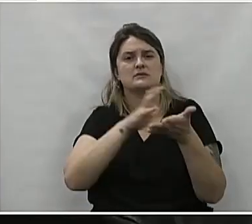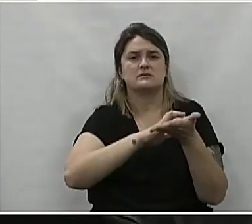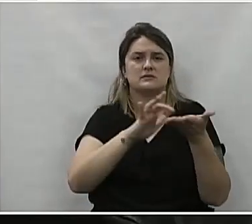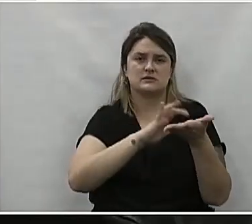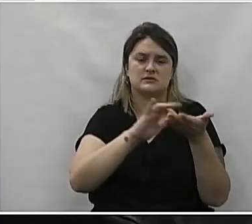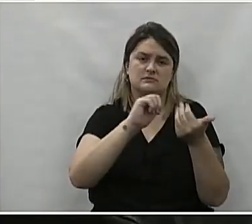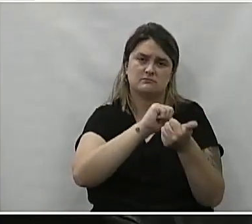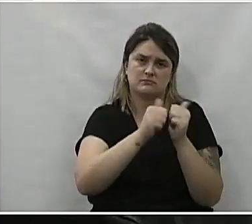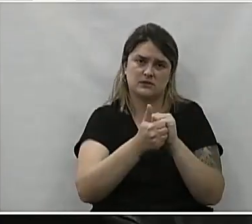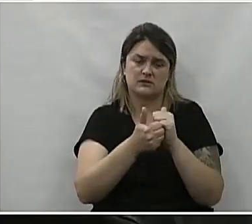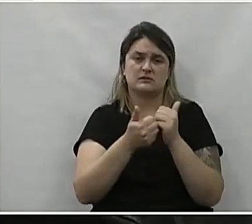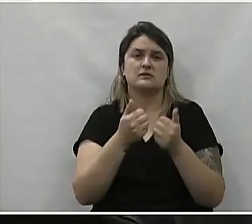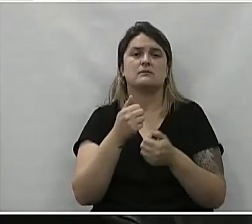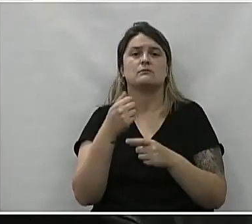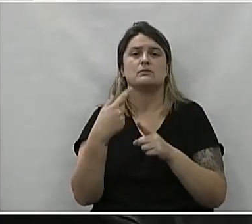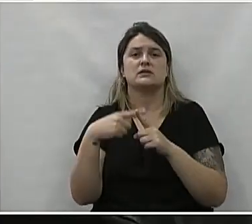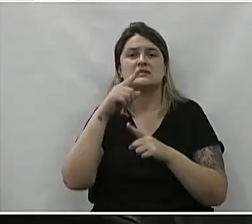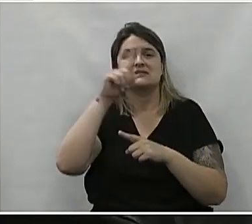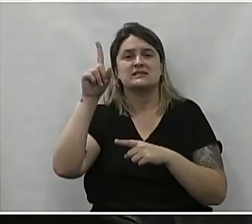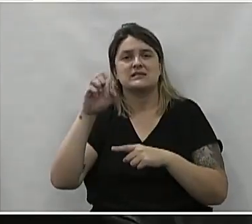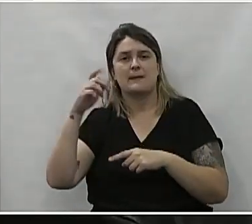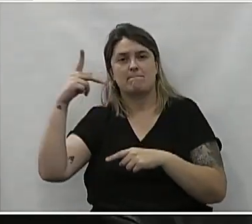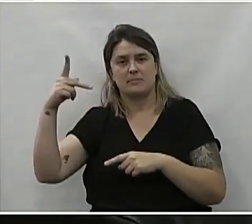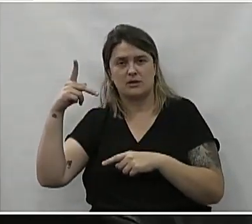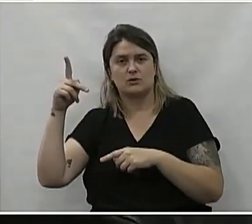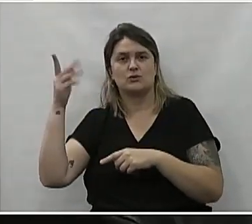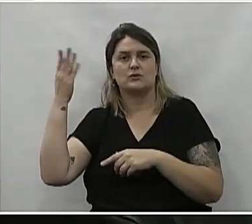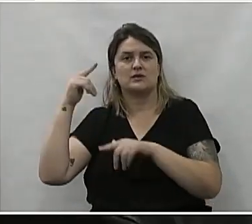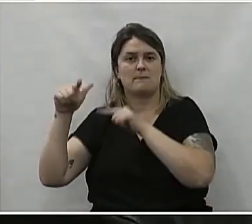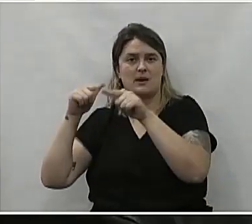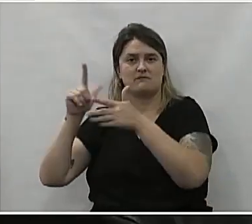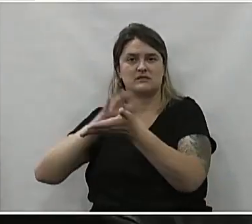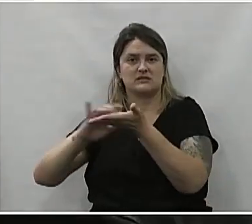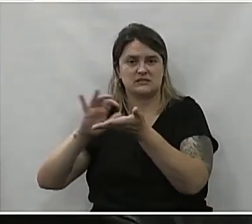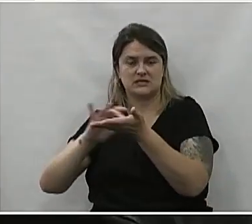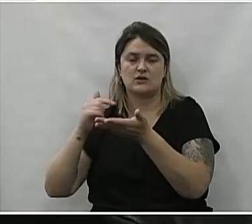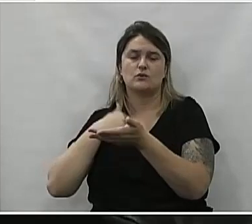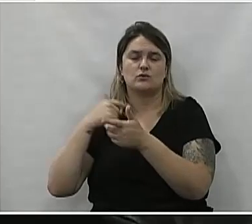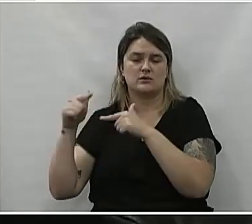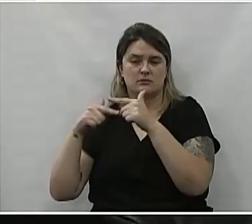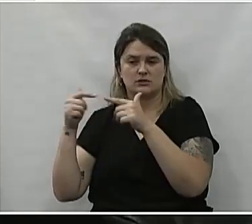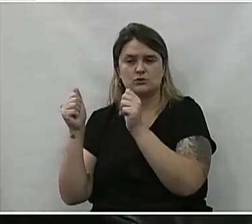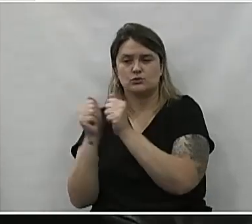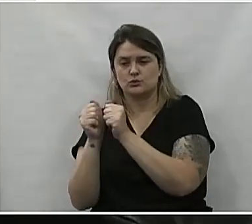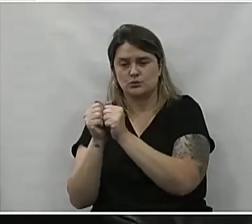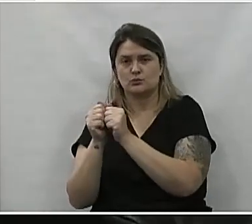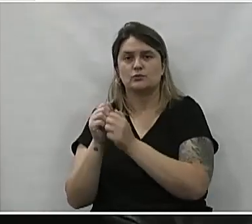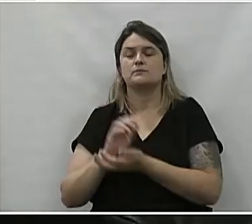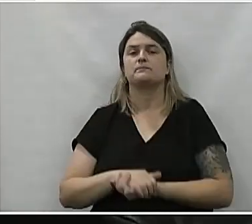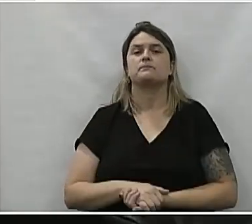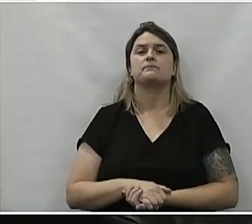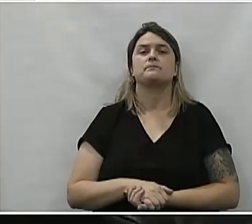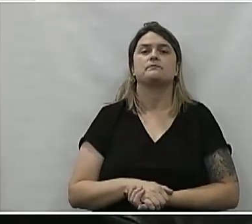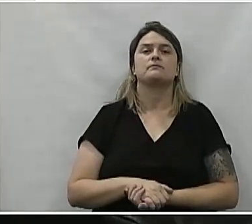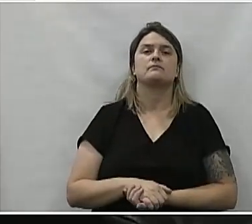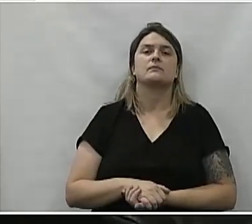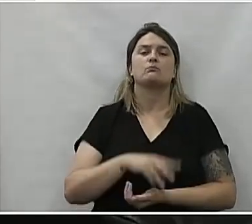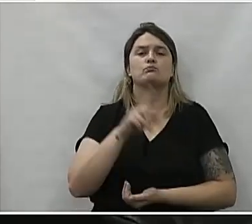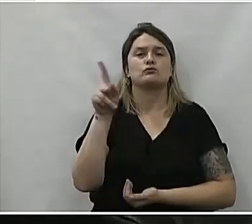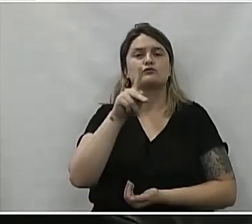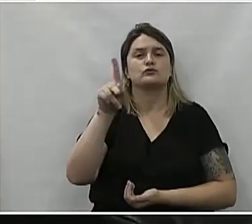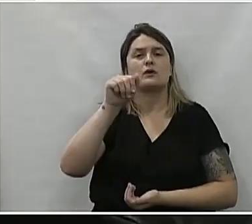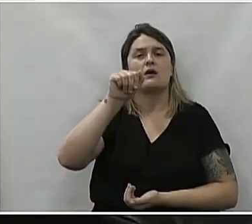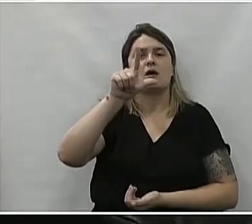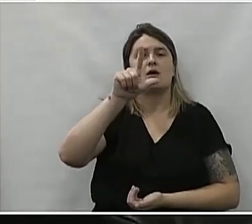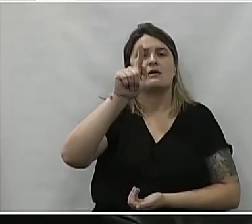Esporte Quando o nobre colega José Pedro Era secretário lá também Assim como Trabalhamos junto com o Neto O professor Algacir